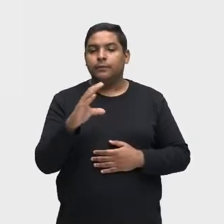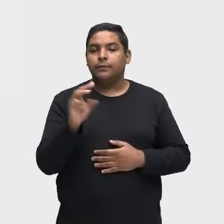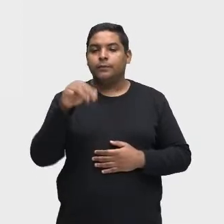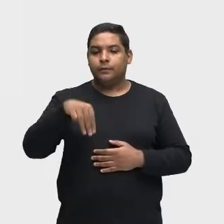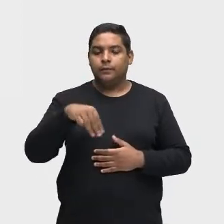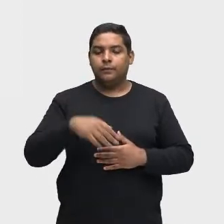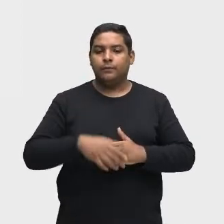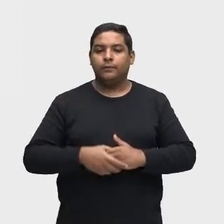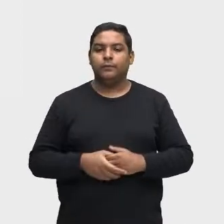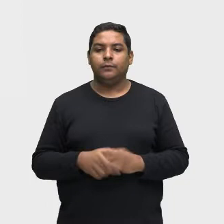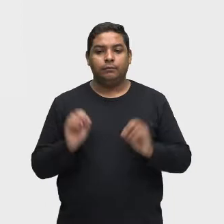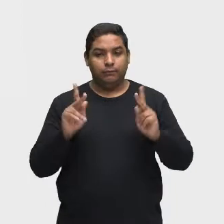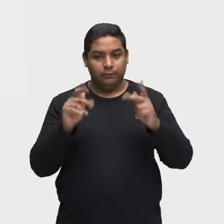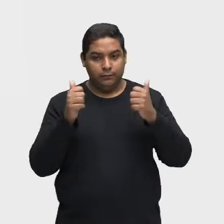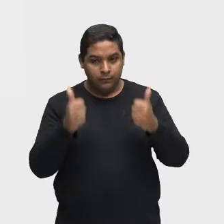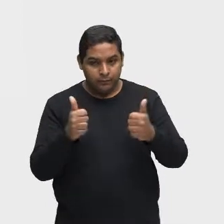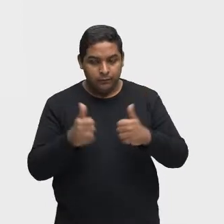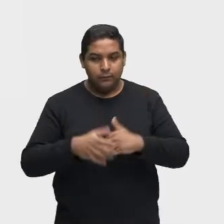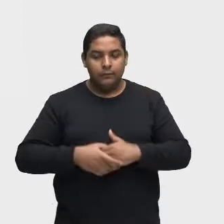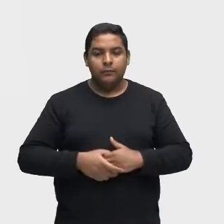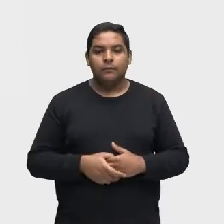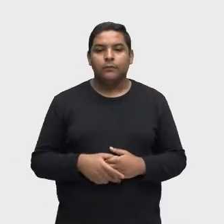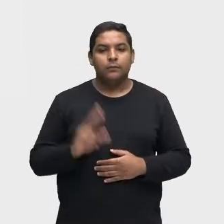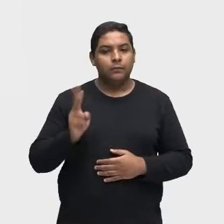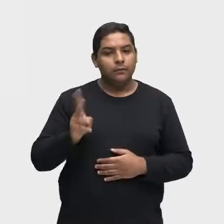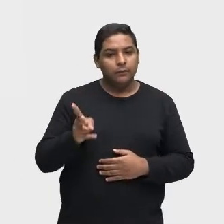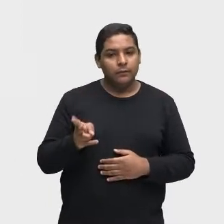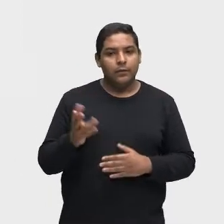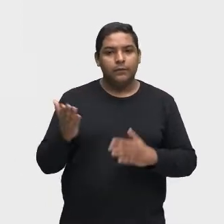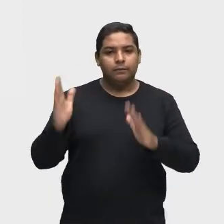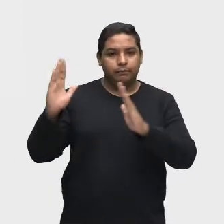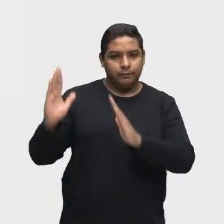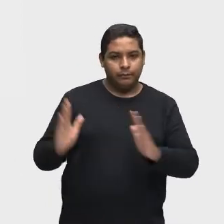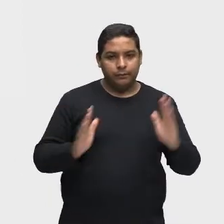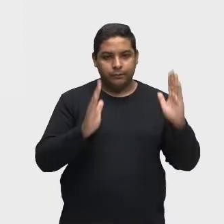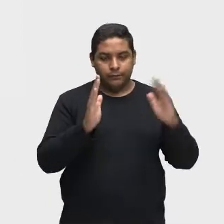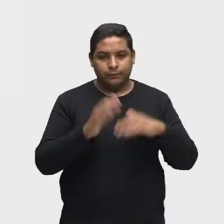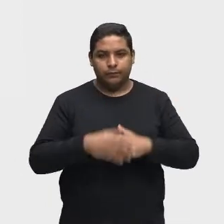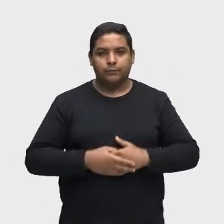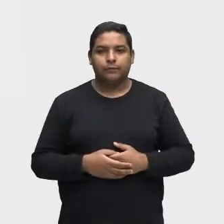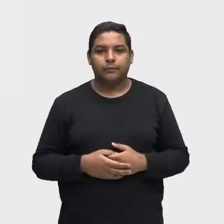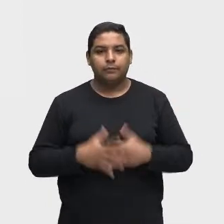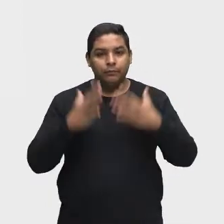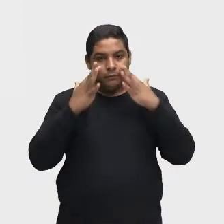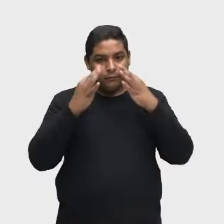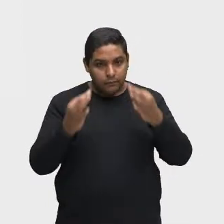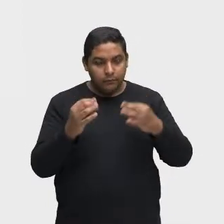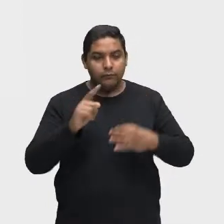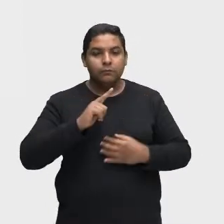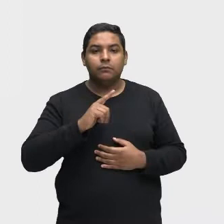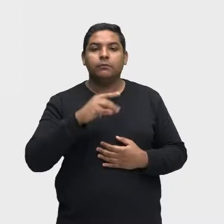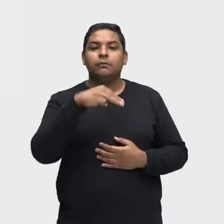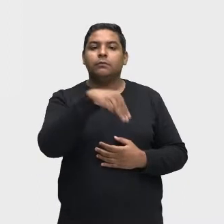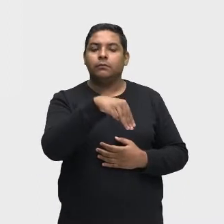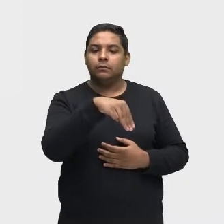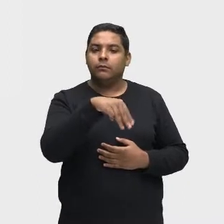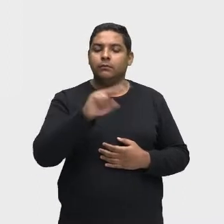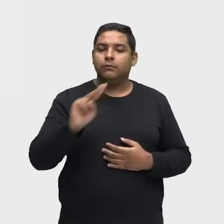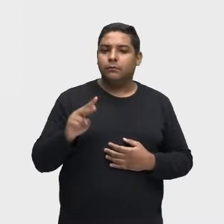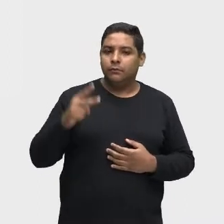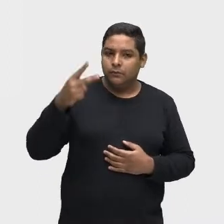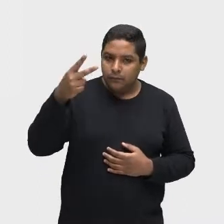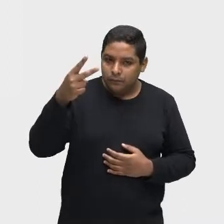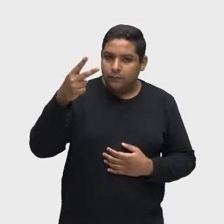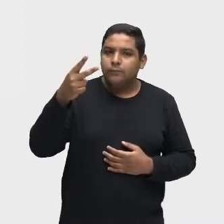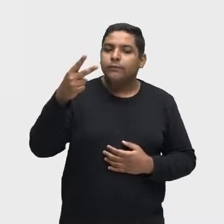centímetros. Beleza, turma? Então, continuando. Observe que eu tenho metros, né? E está sendo dado